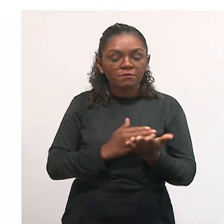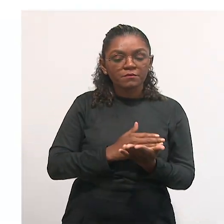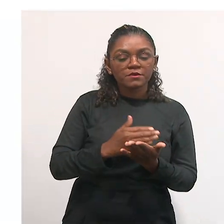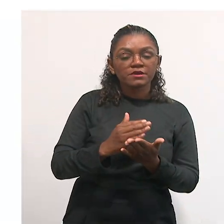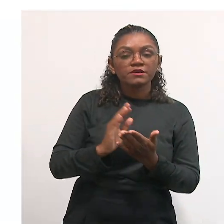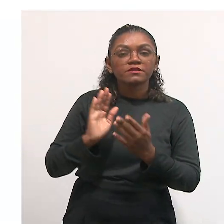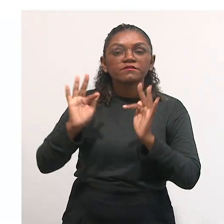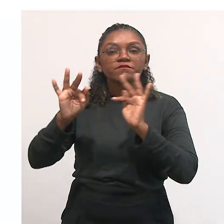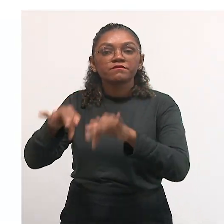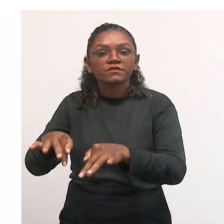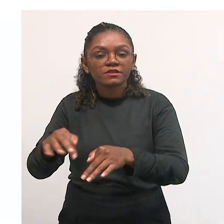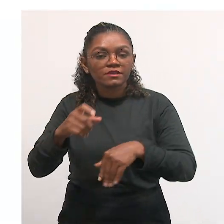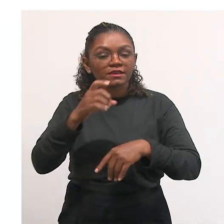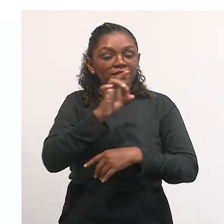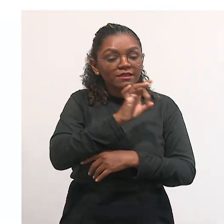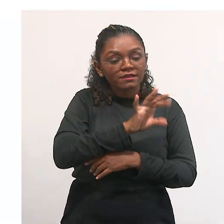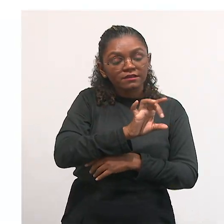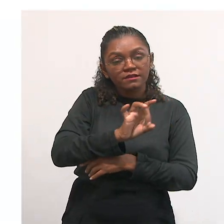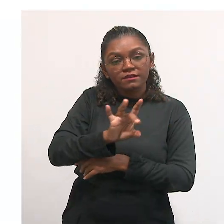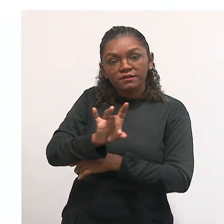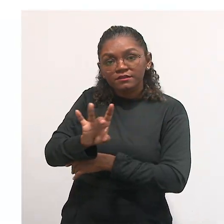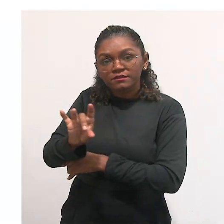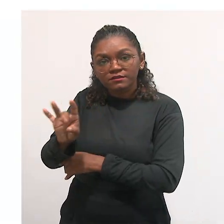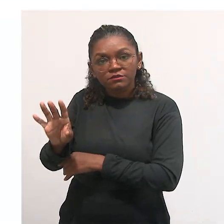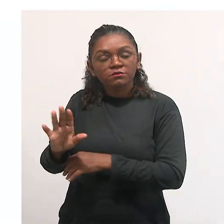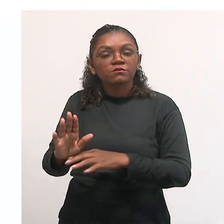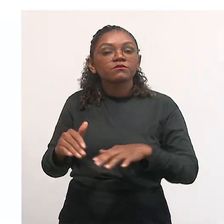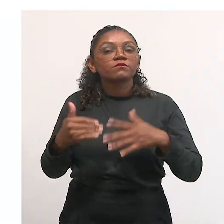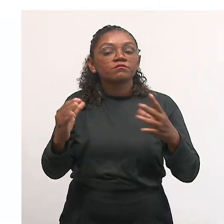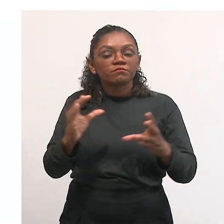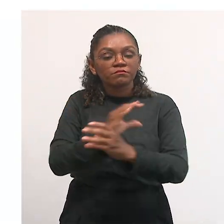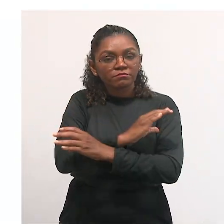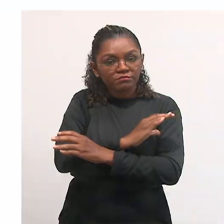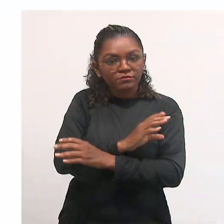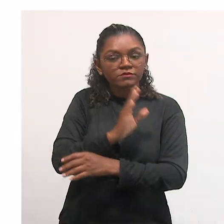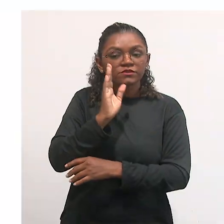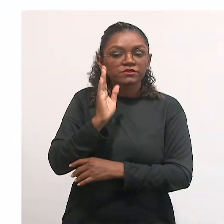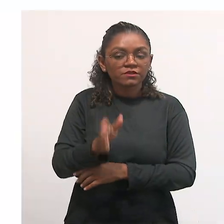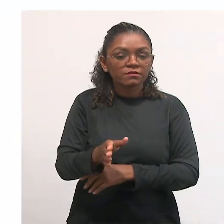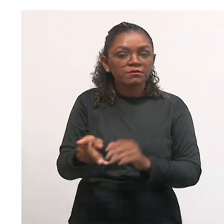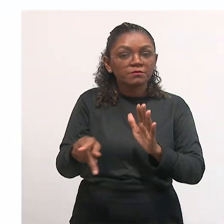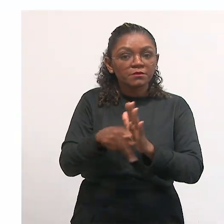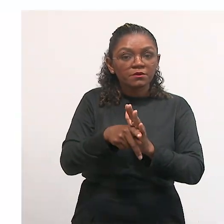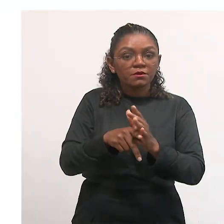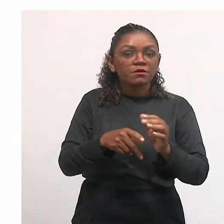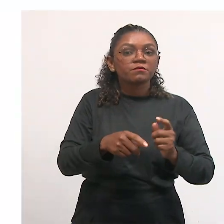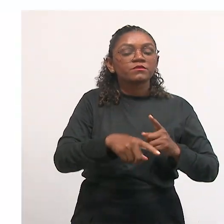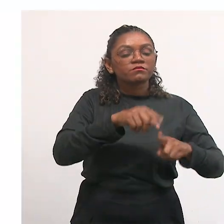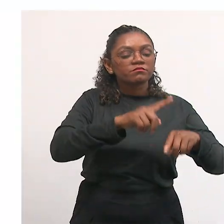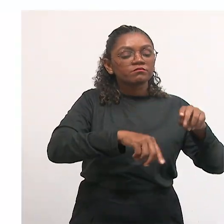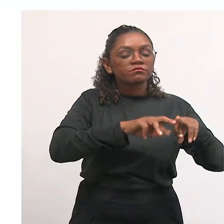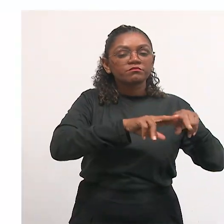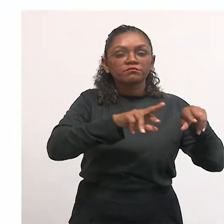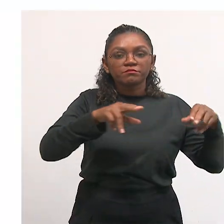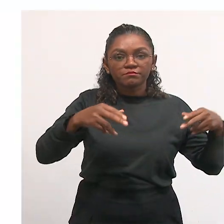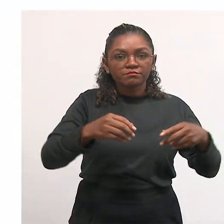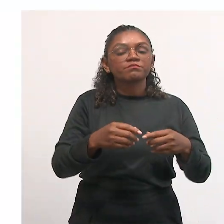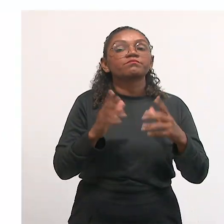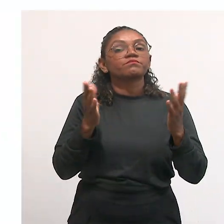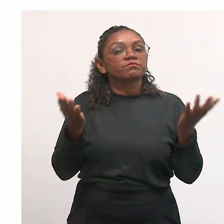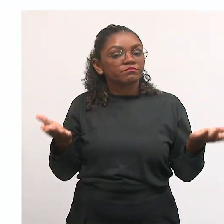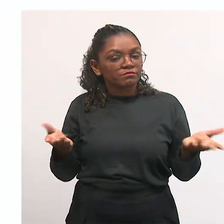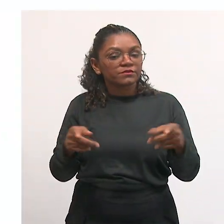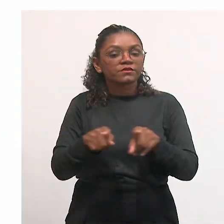tempo que cada atividade precisará para ser concluída com os recursos estimados, né? Desenvolver